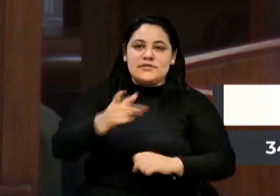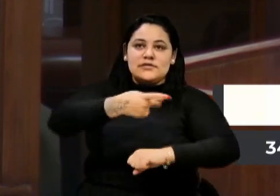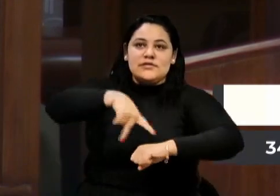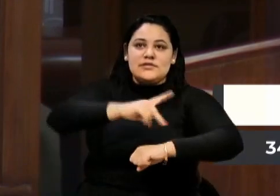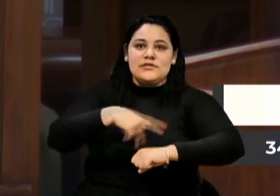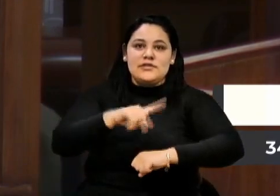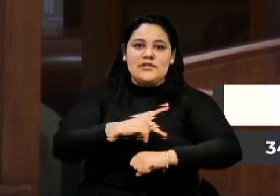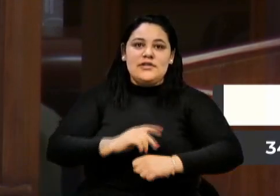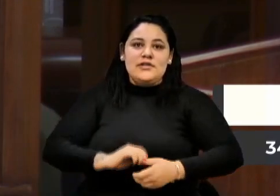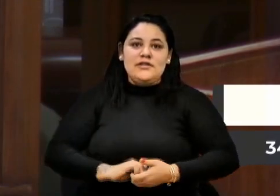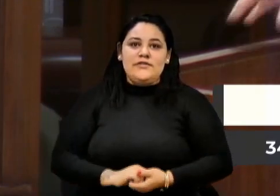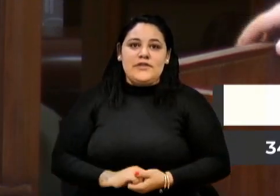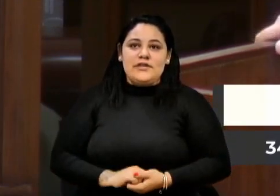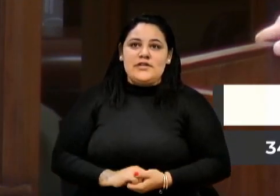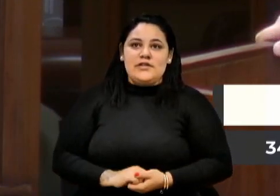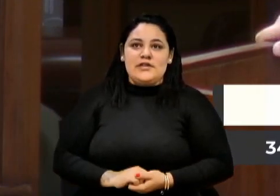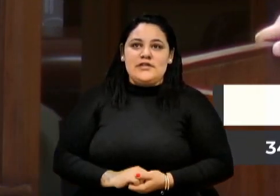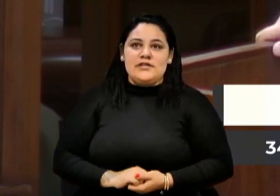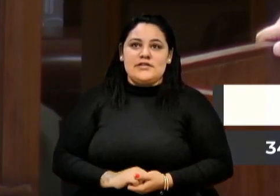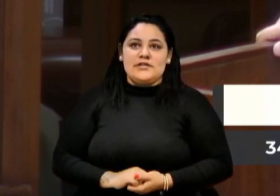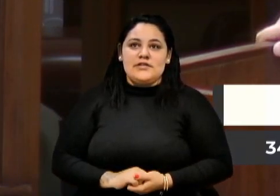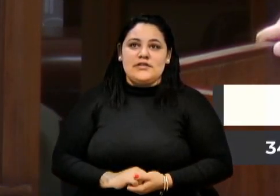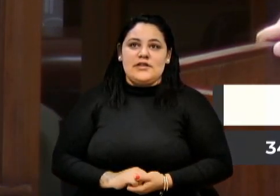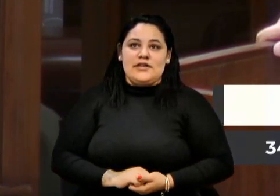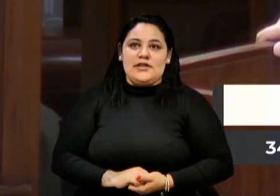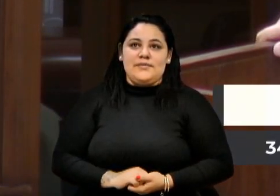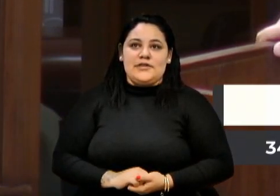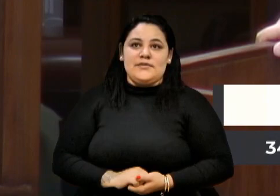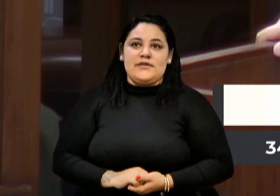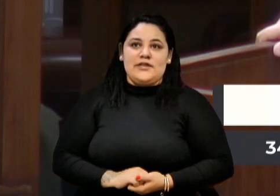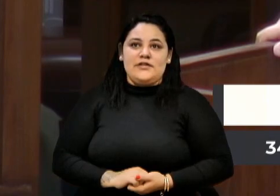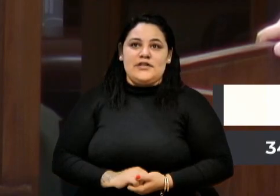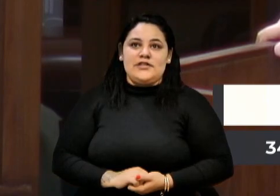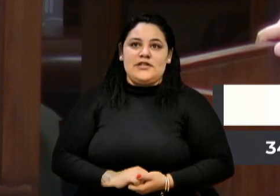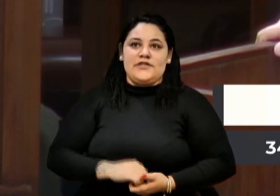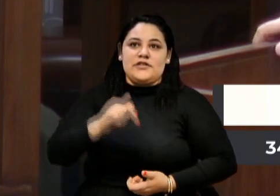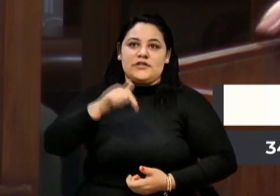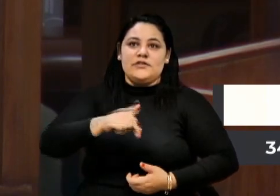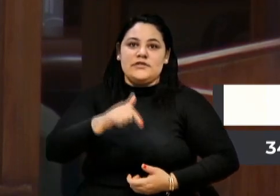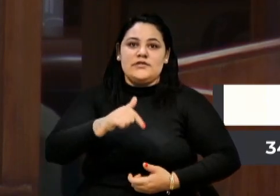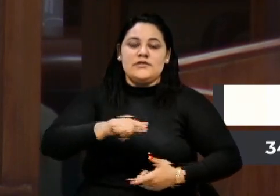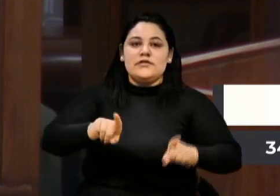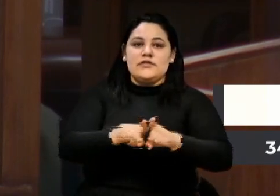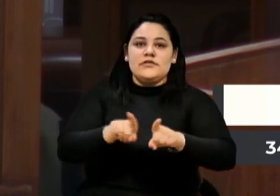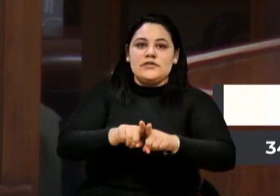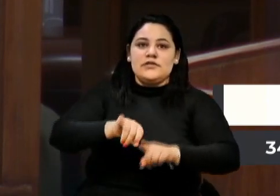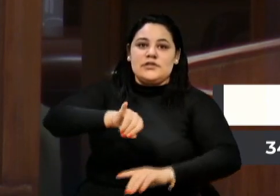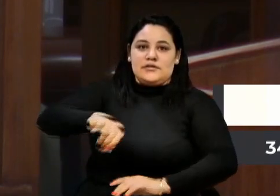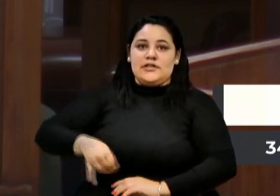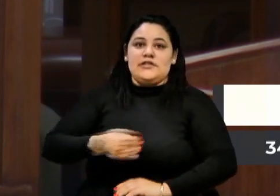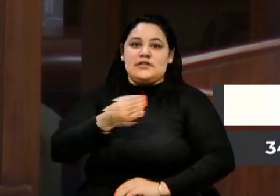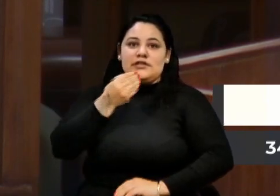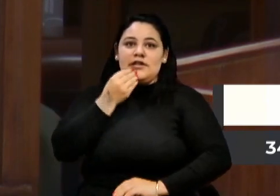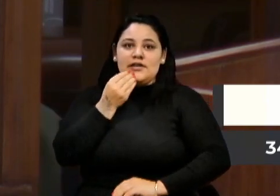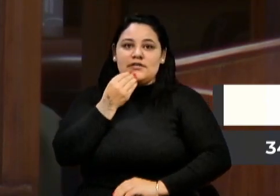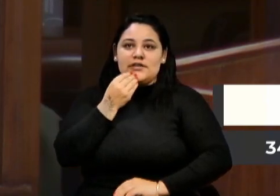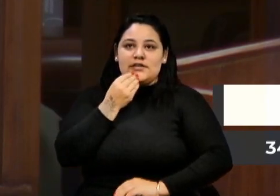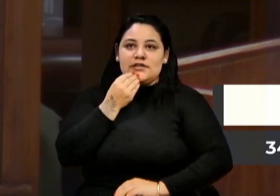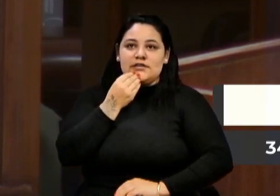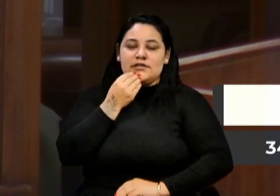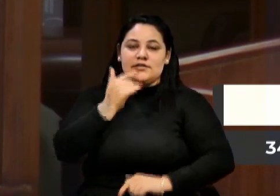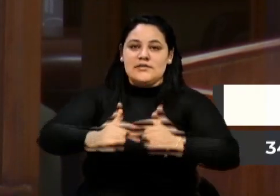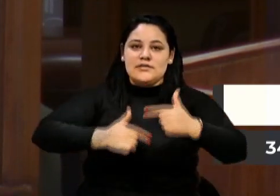países. E também, né, uma nova possibilidade, um grande trabalho